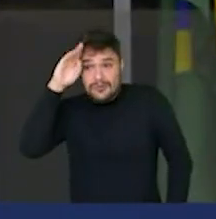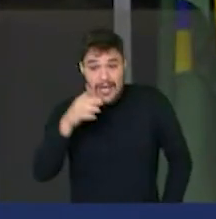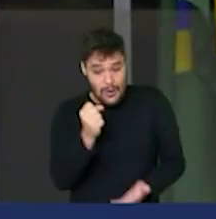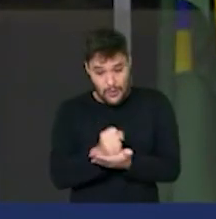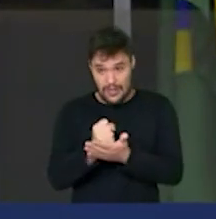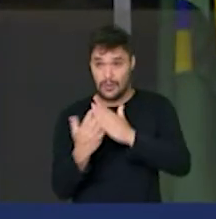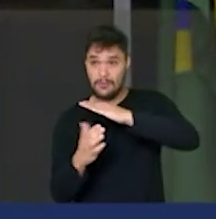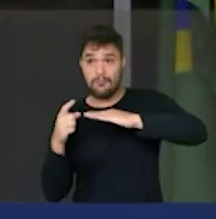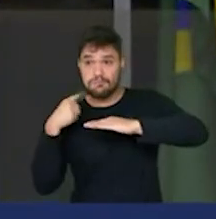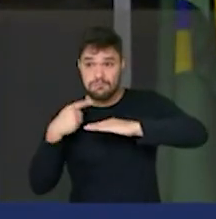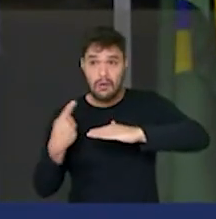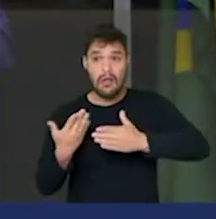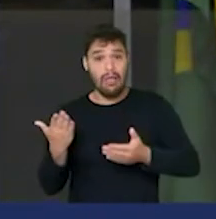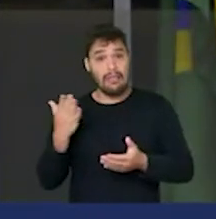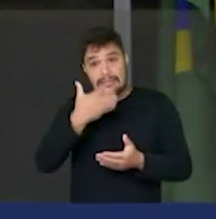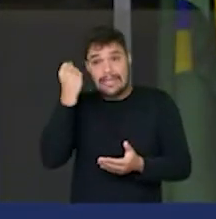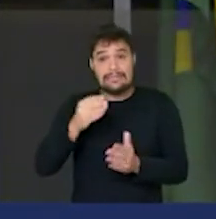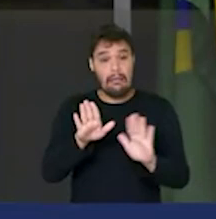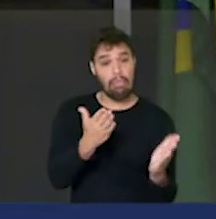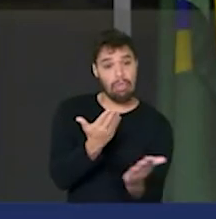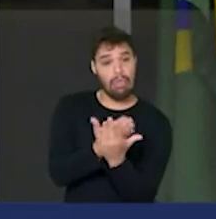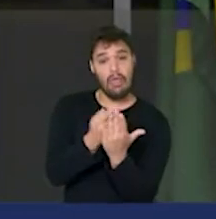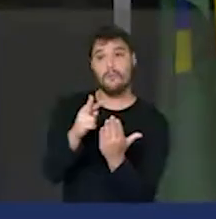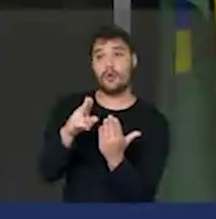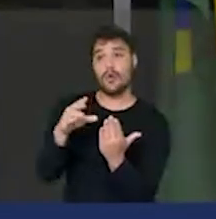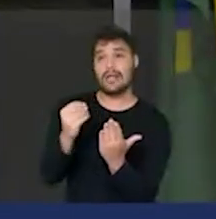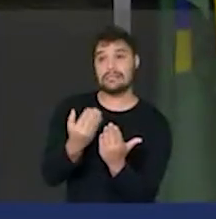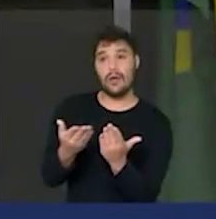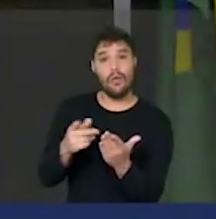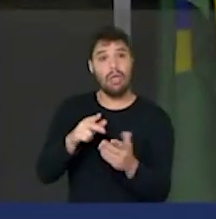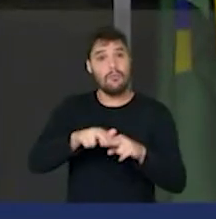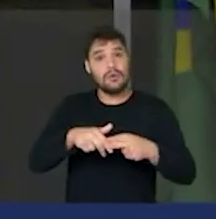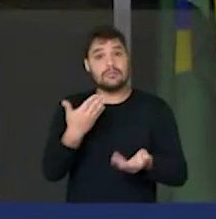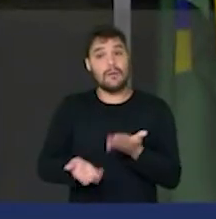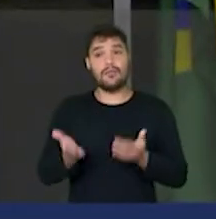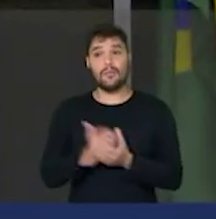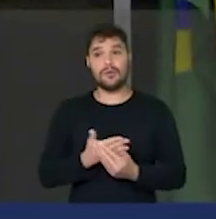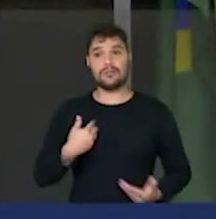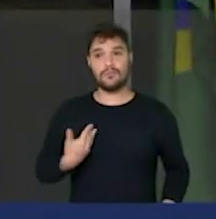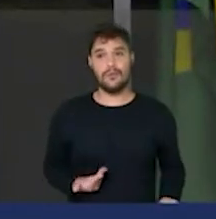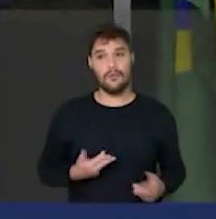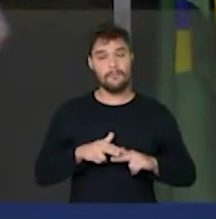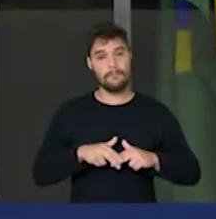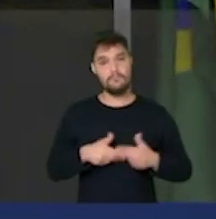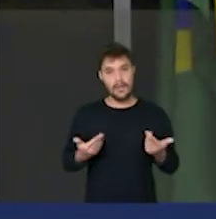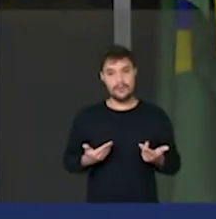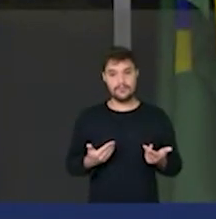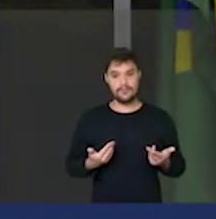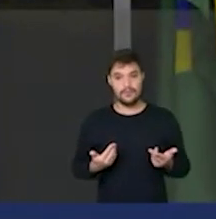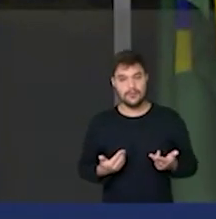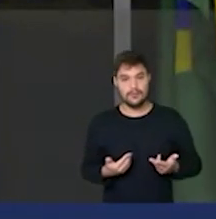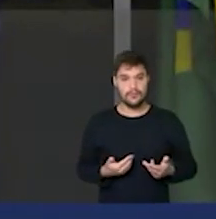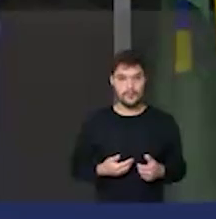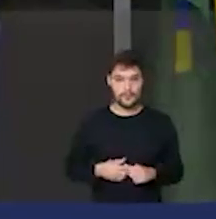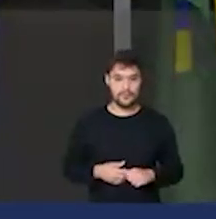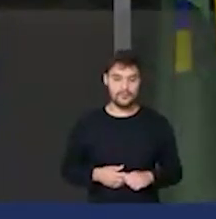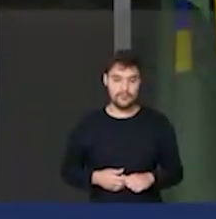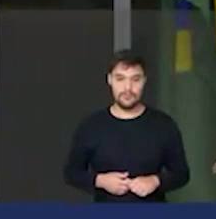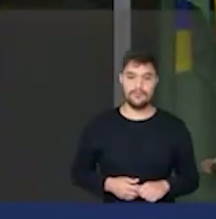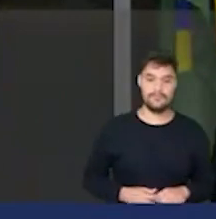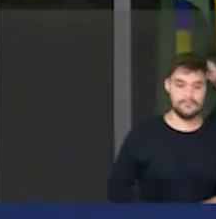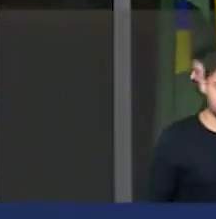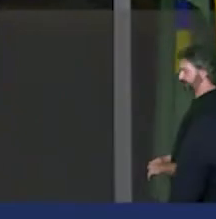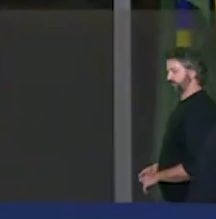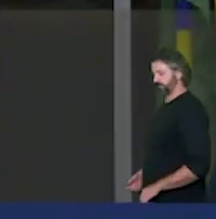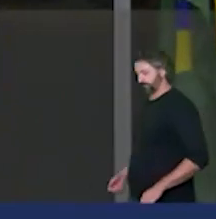contratar um escritório de advocacia que esquece de juntar procuração e por isso perde processo contra mim. Mas enfim, o que eu quero deixar muito claro